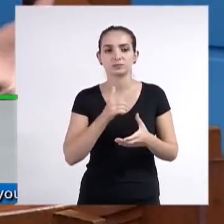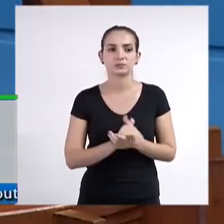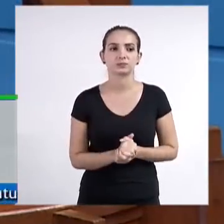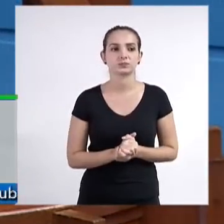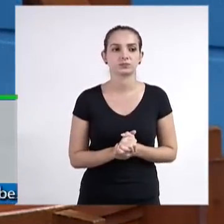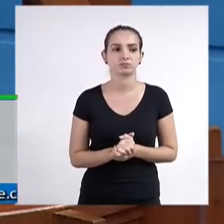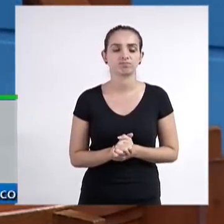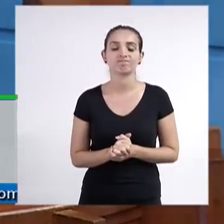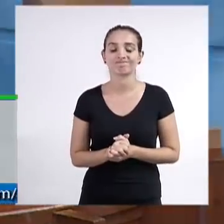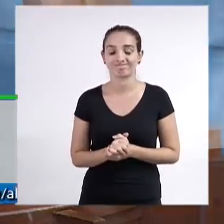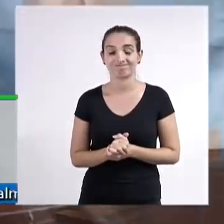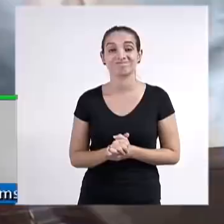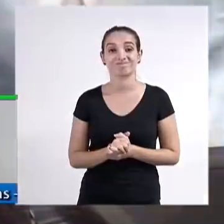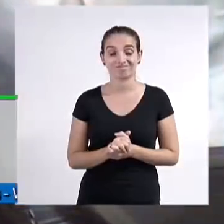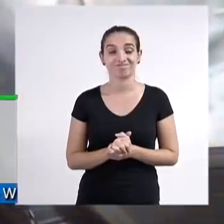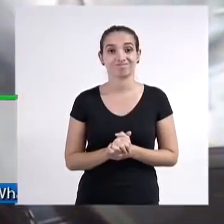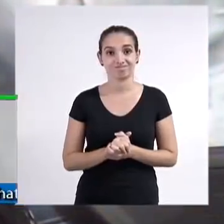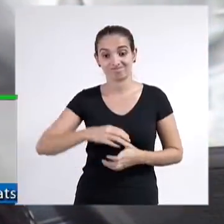Em cheio.